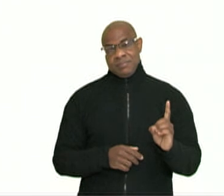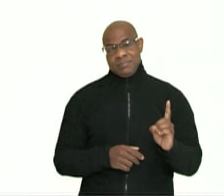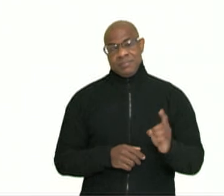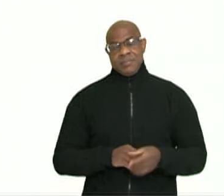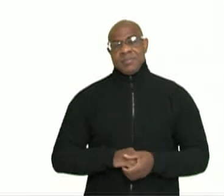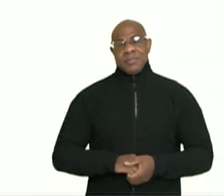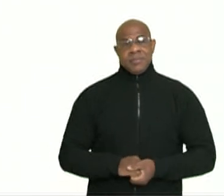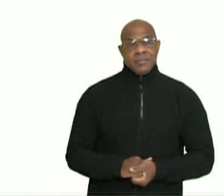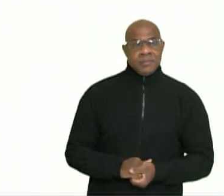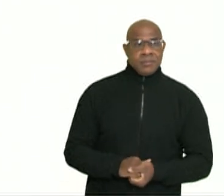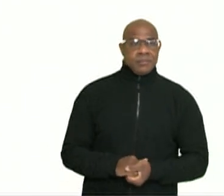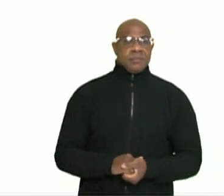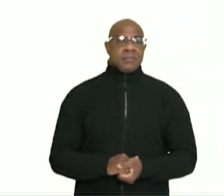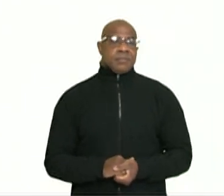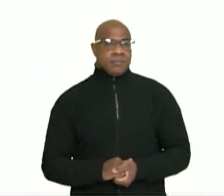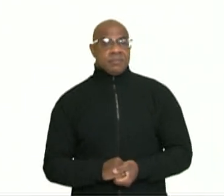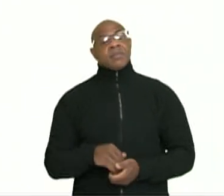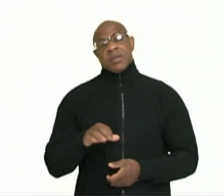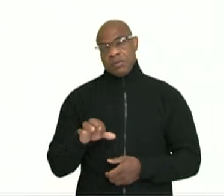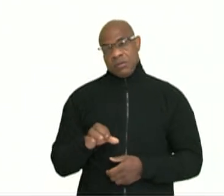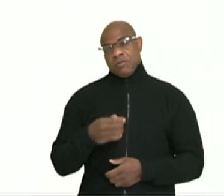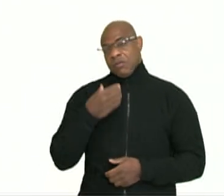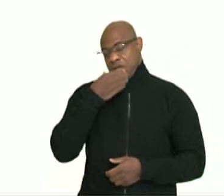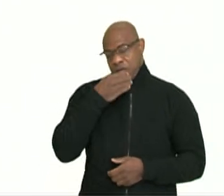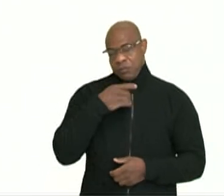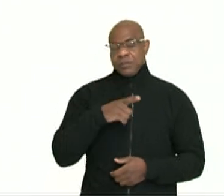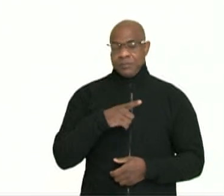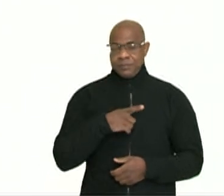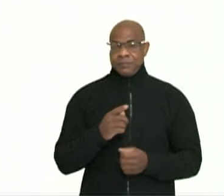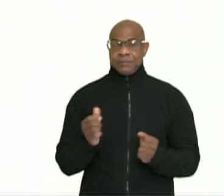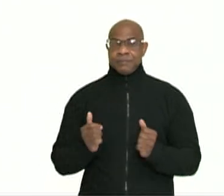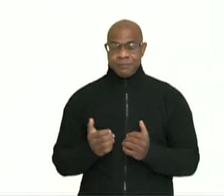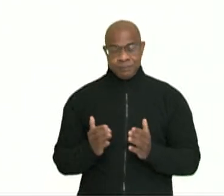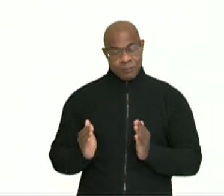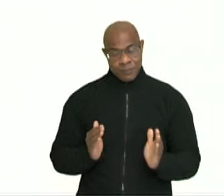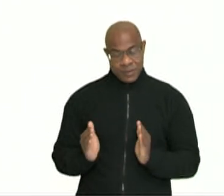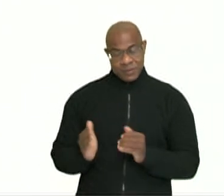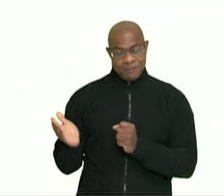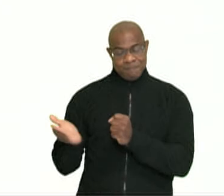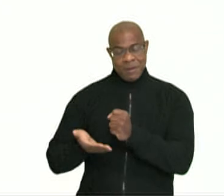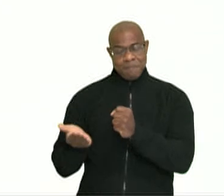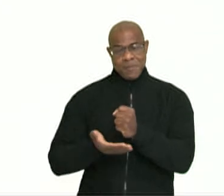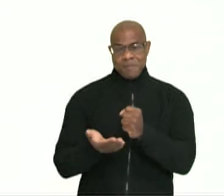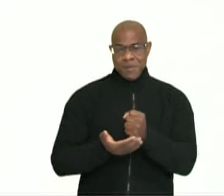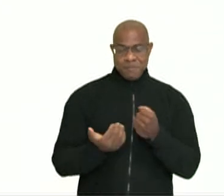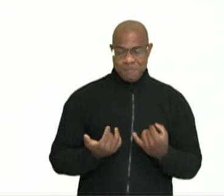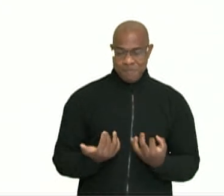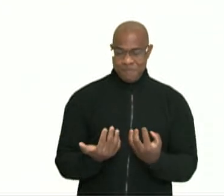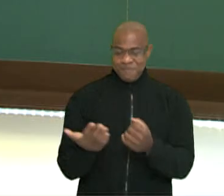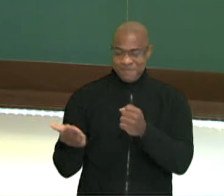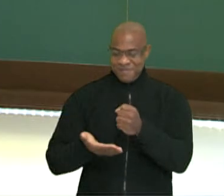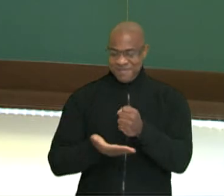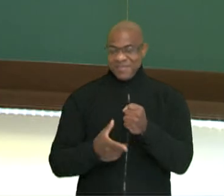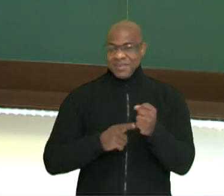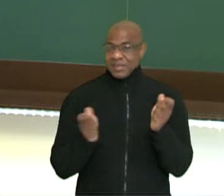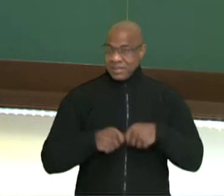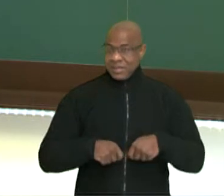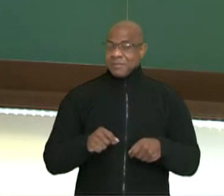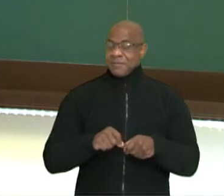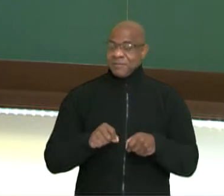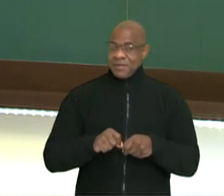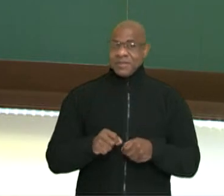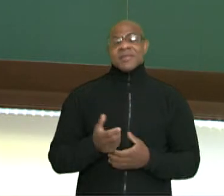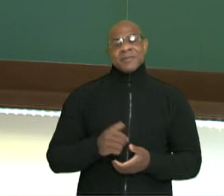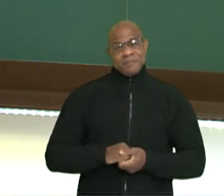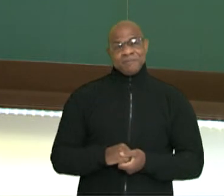letra D. 9 frutas estão na safra. Então, olha a diversidade de bolo que dá para fazer em setembro e que vai ficar muito gostoso